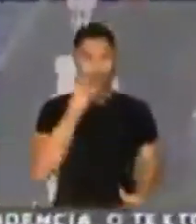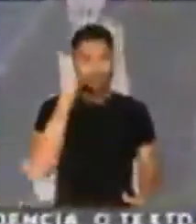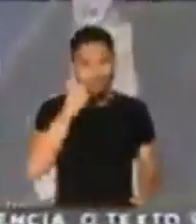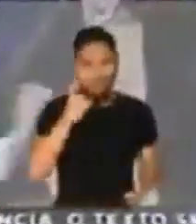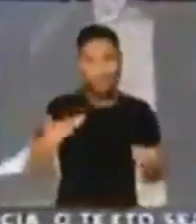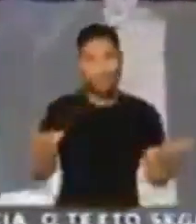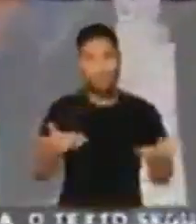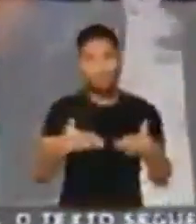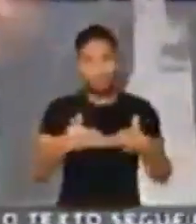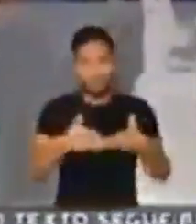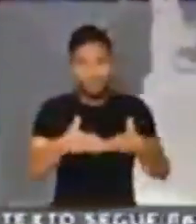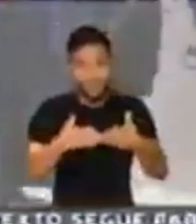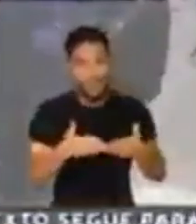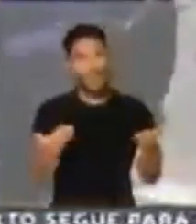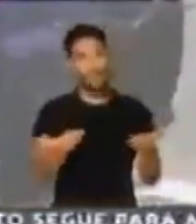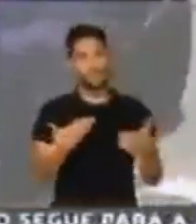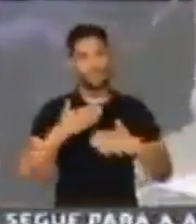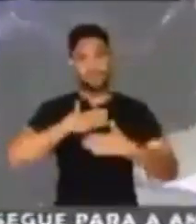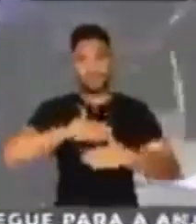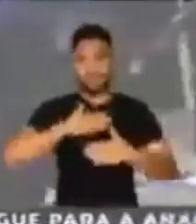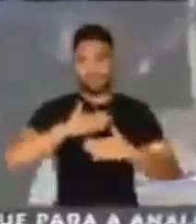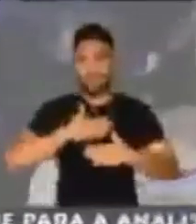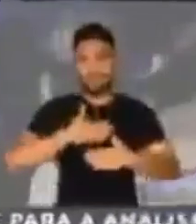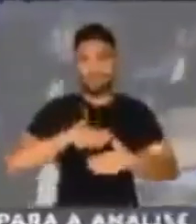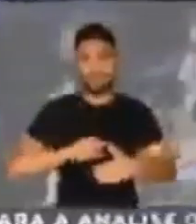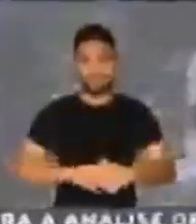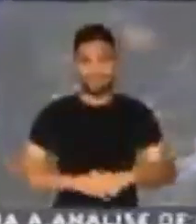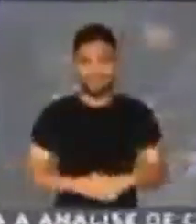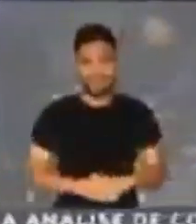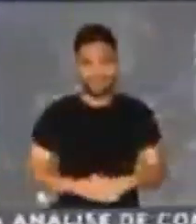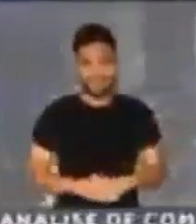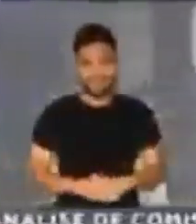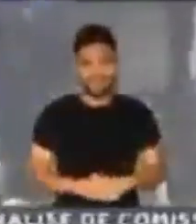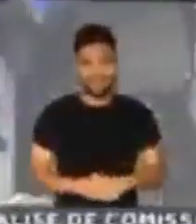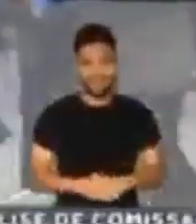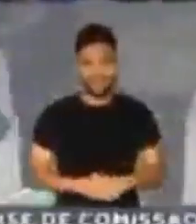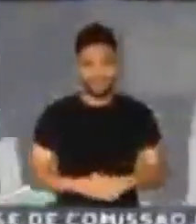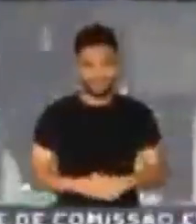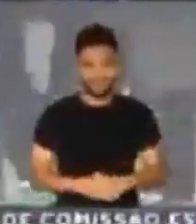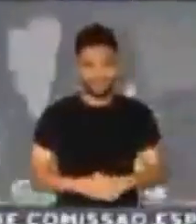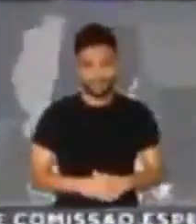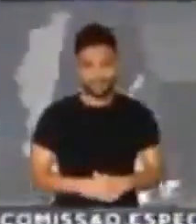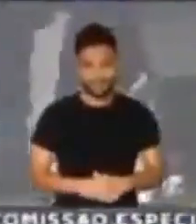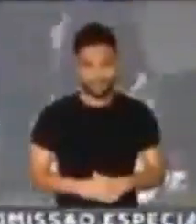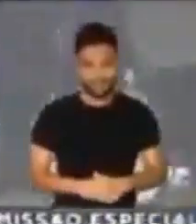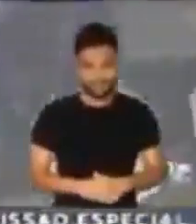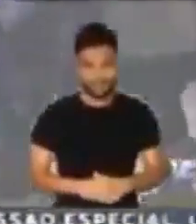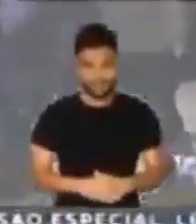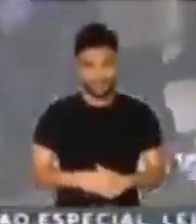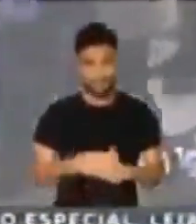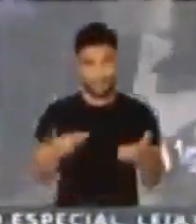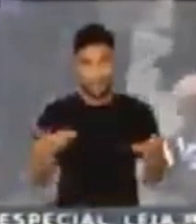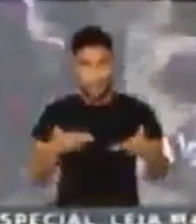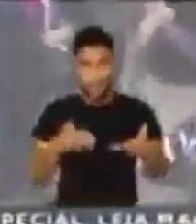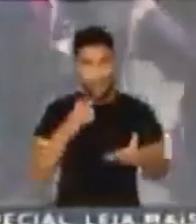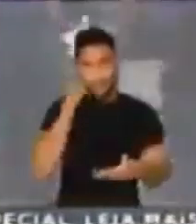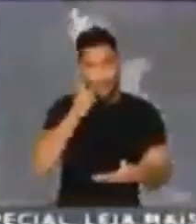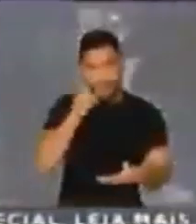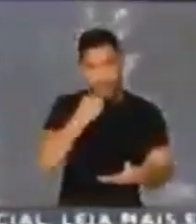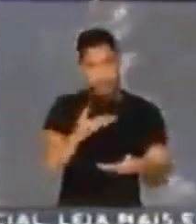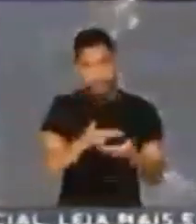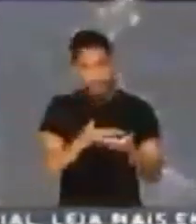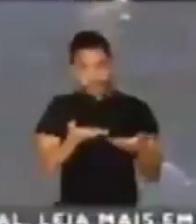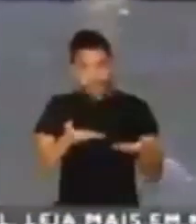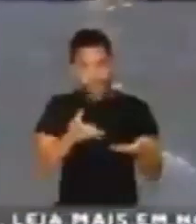Deputados, peço aqui aos deputados. Momento de tensão, a gente acompanha no plenário da Câmara dos Deputados, devido